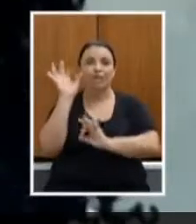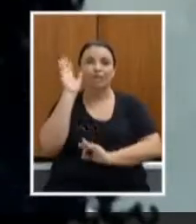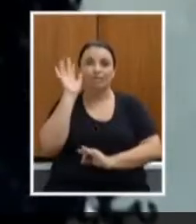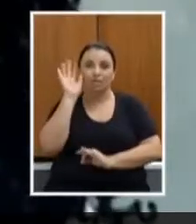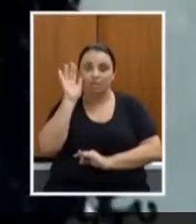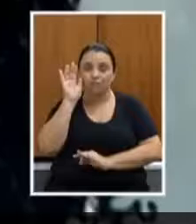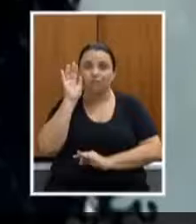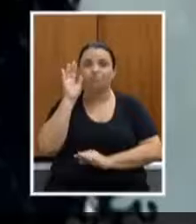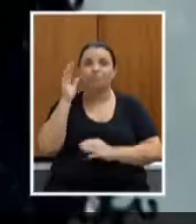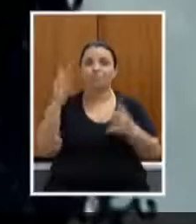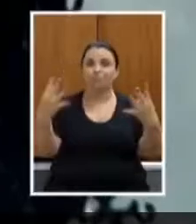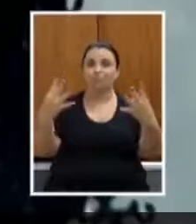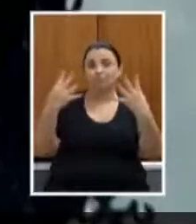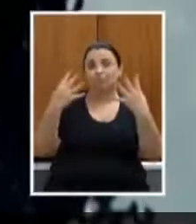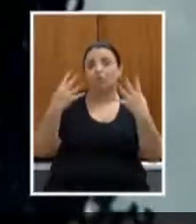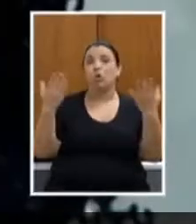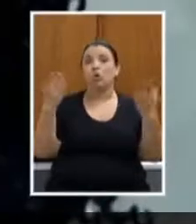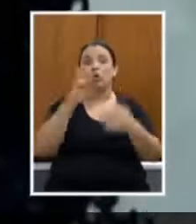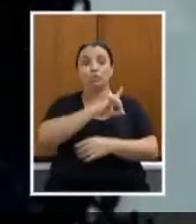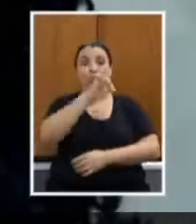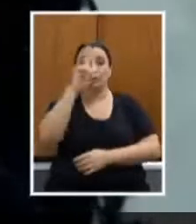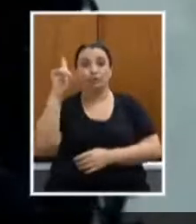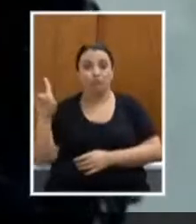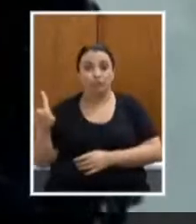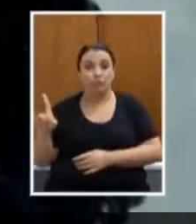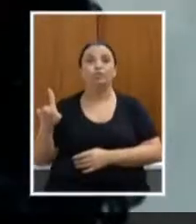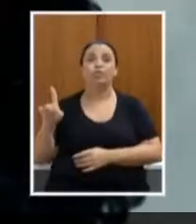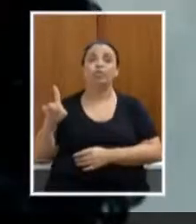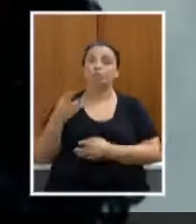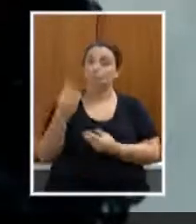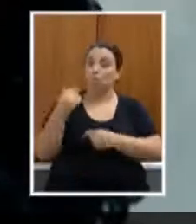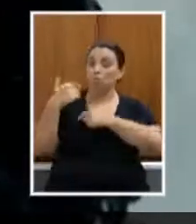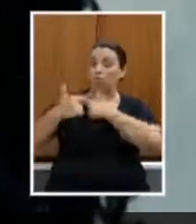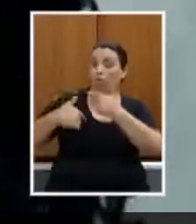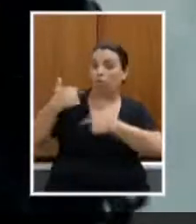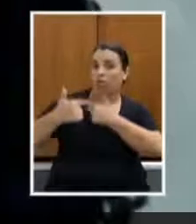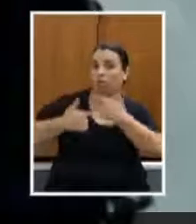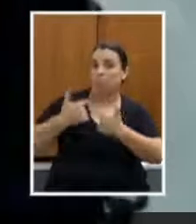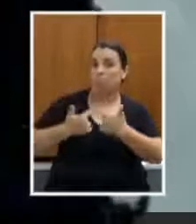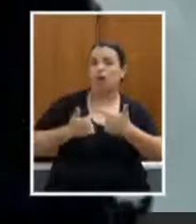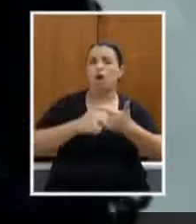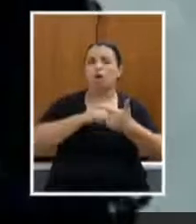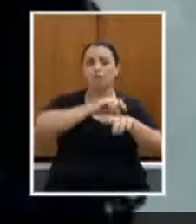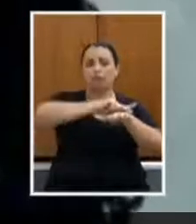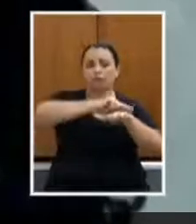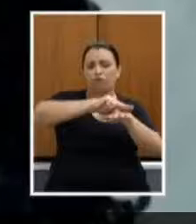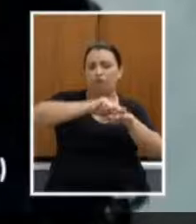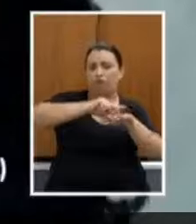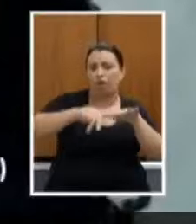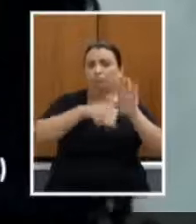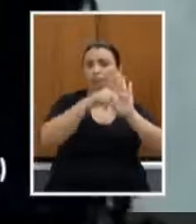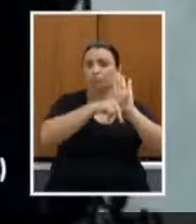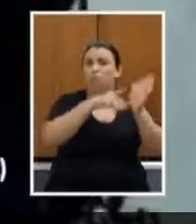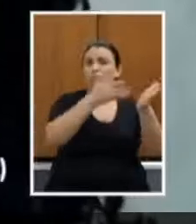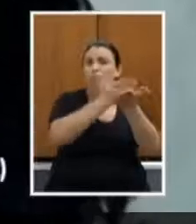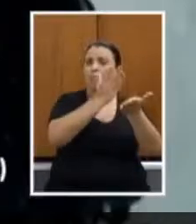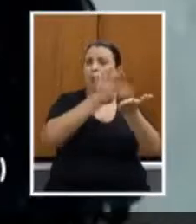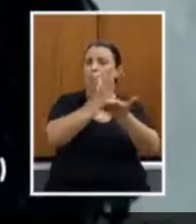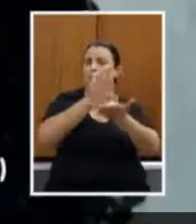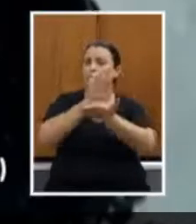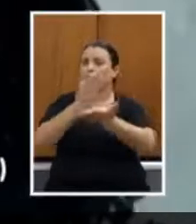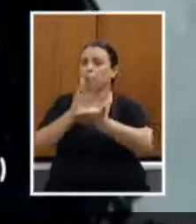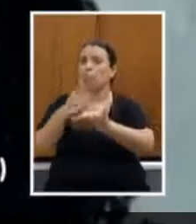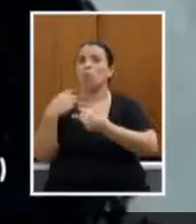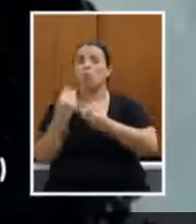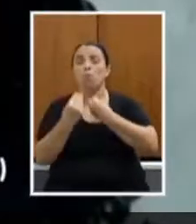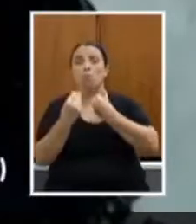de fato, exaustivo. Vários projetos de lei foram aprovados. Eu quero registrar aqui que muitos me honraram muito